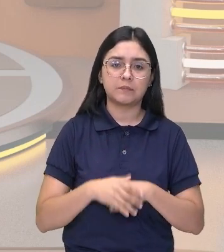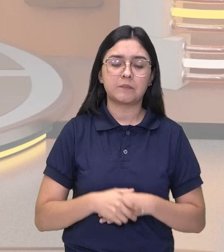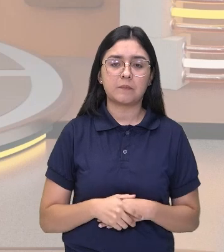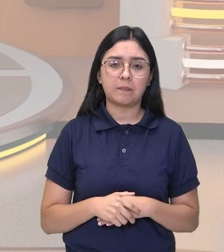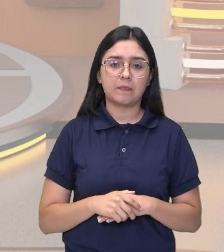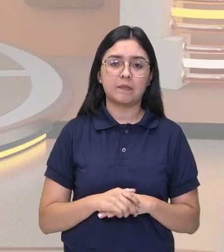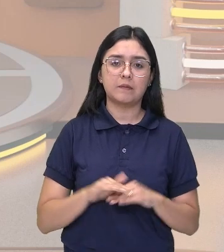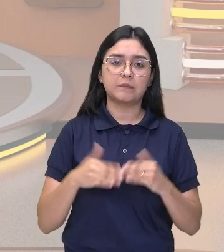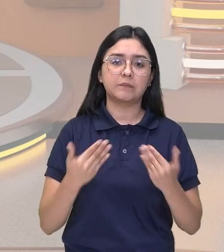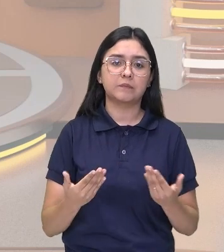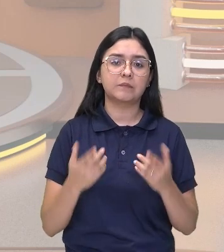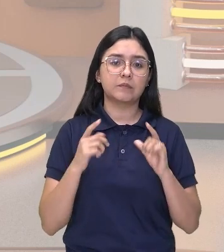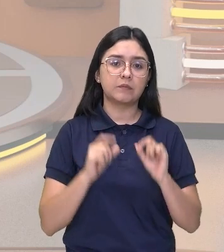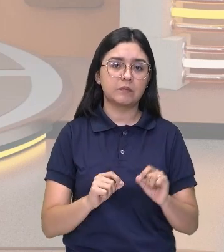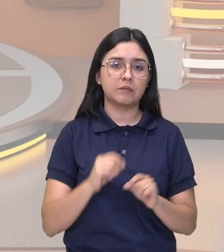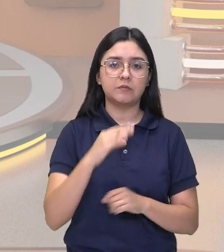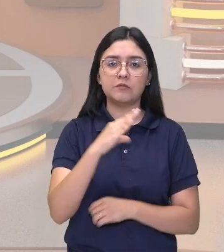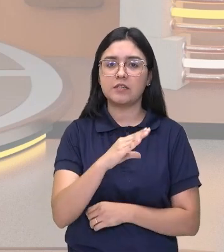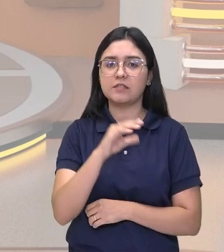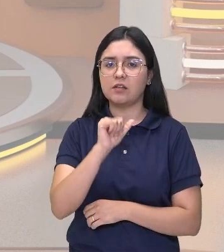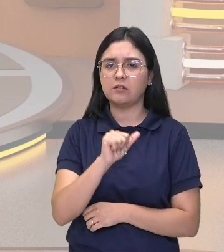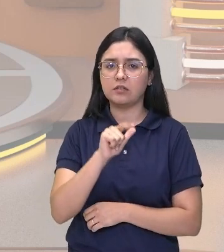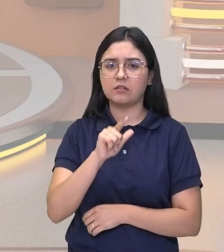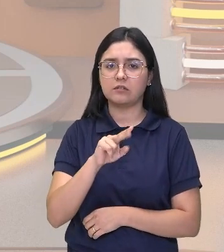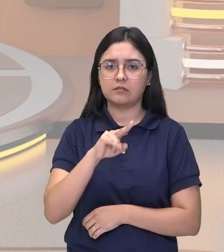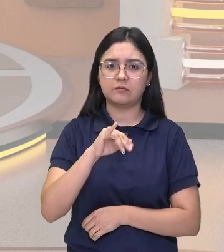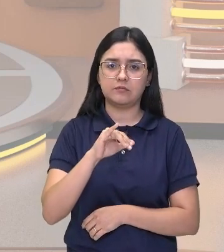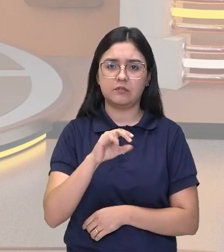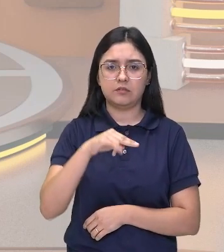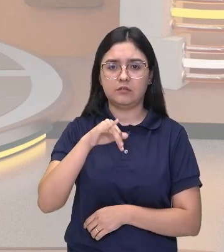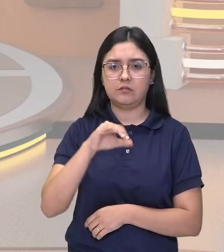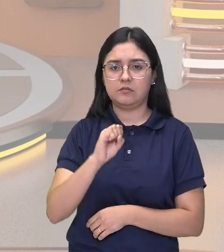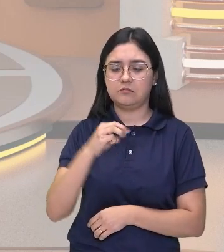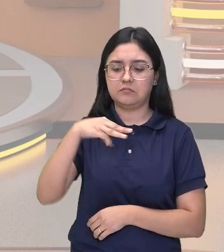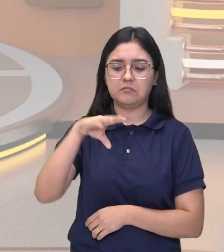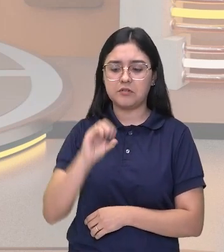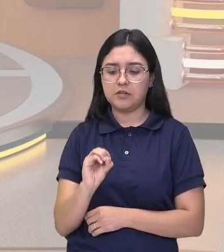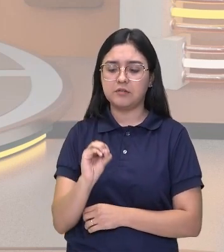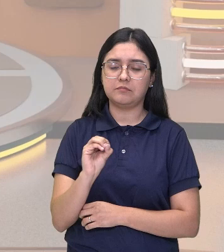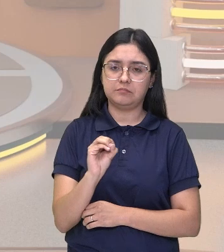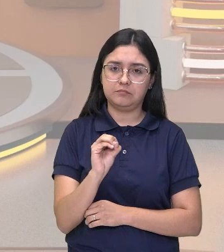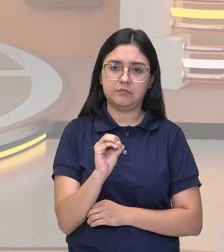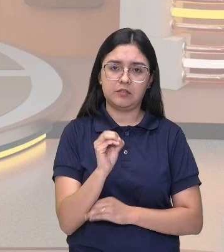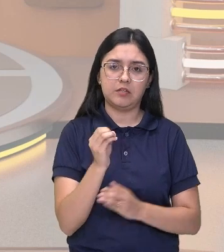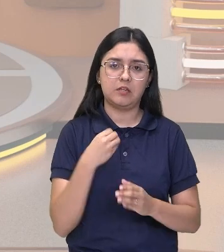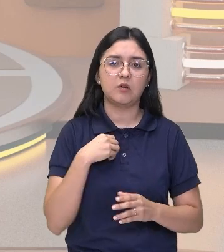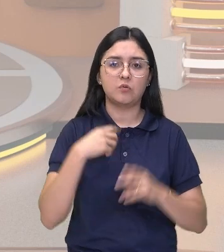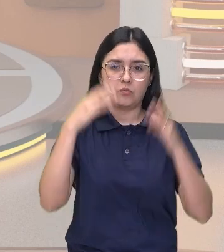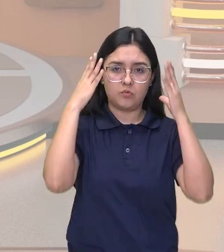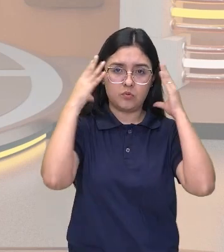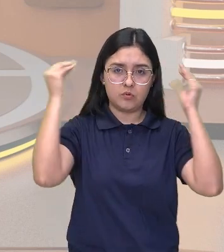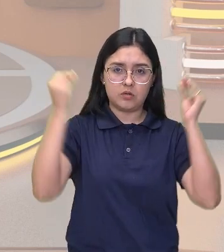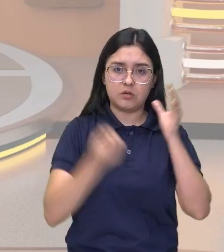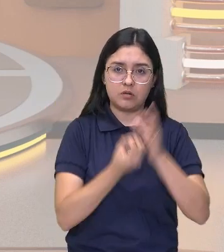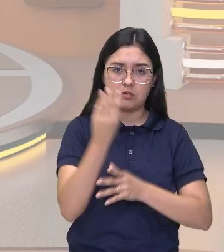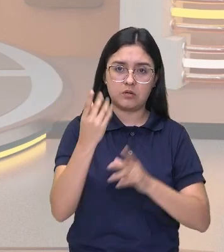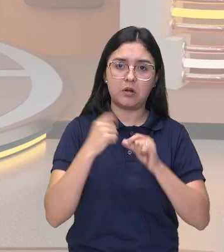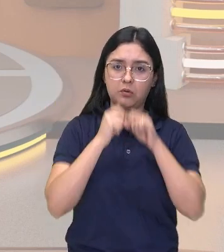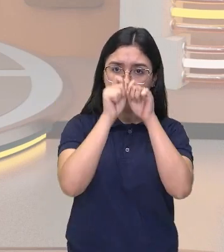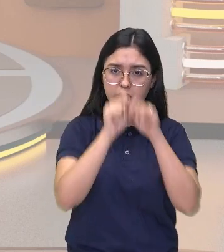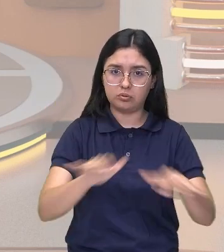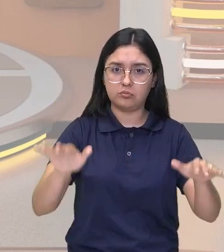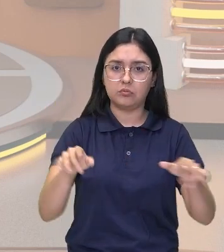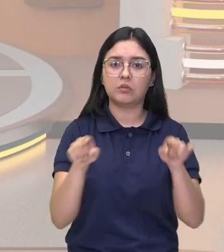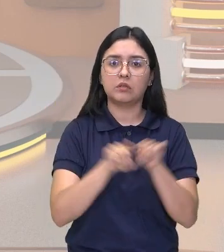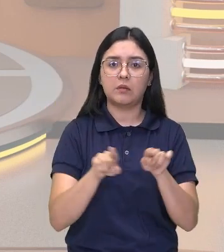o calvinismo, a religião fundada por João Calvino, ela foi bastante difundida e